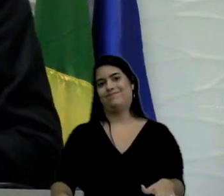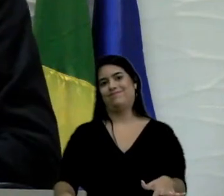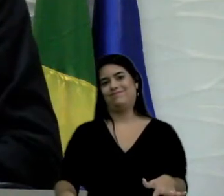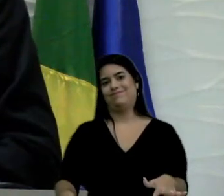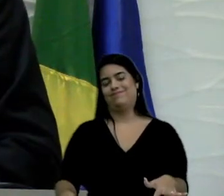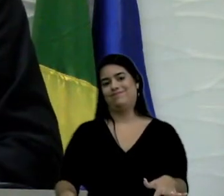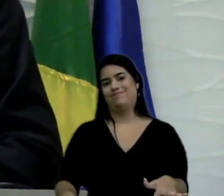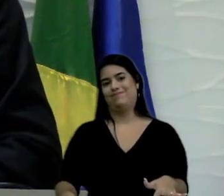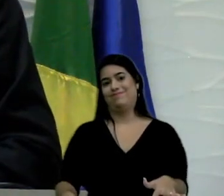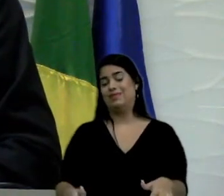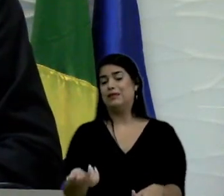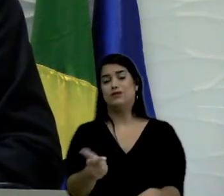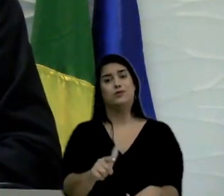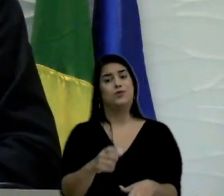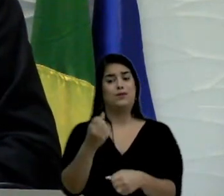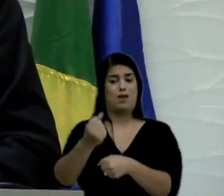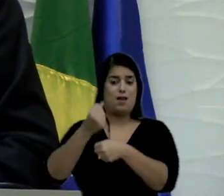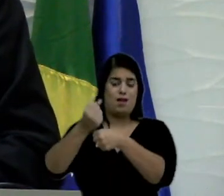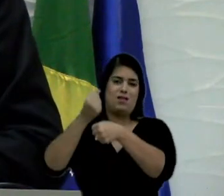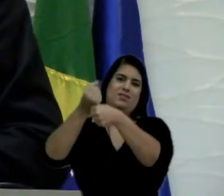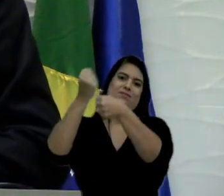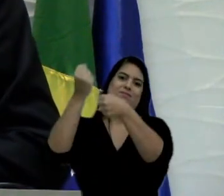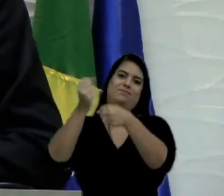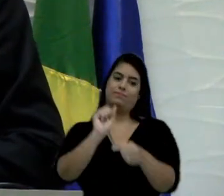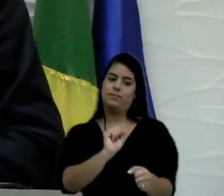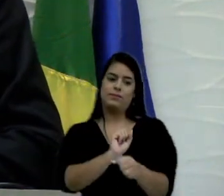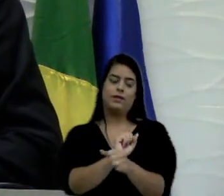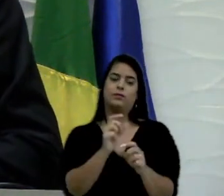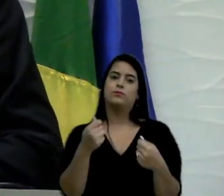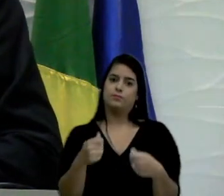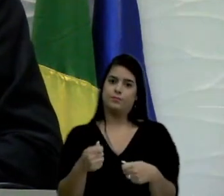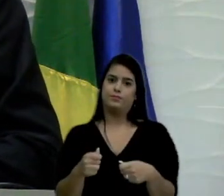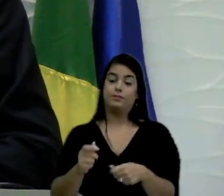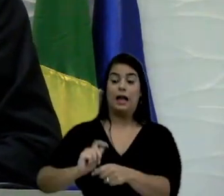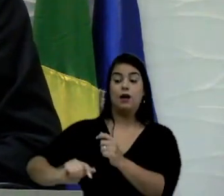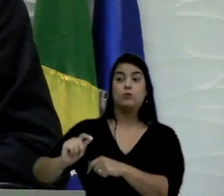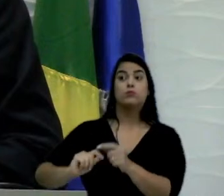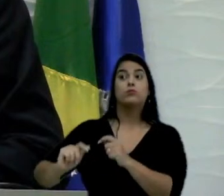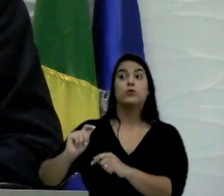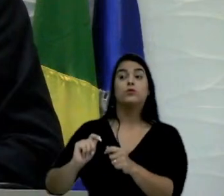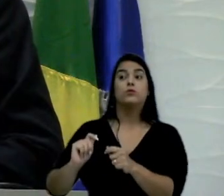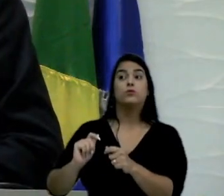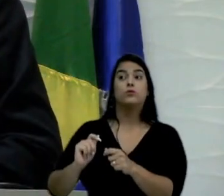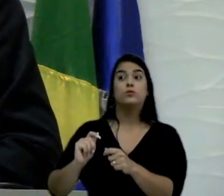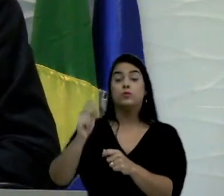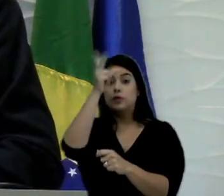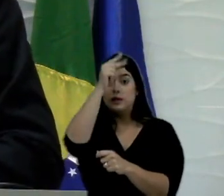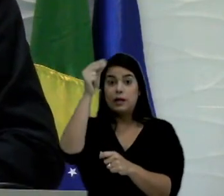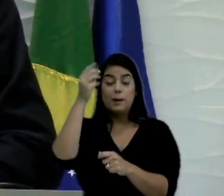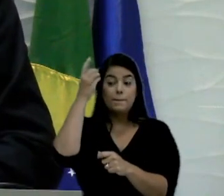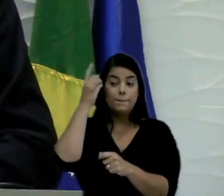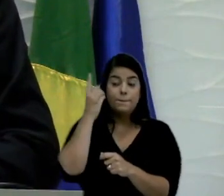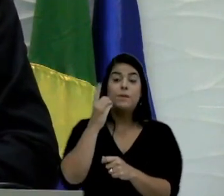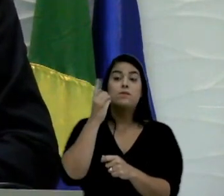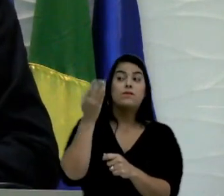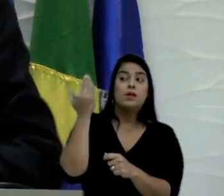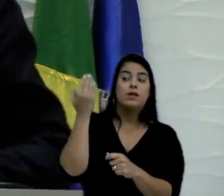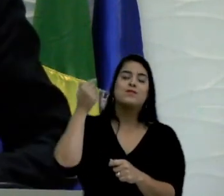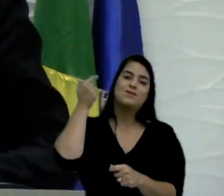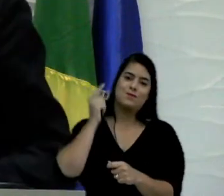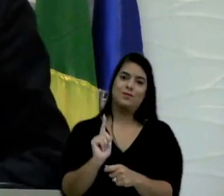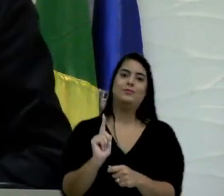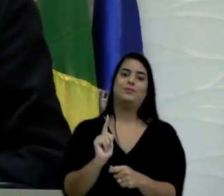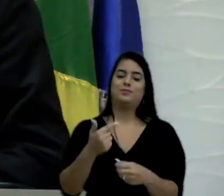construção civil é com recursos que a prefeita ex-prefeita conseguiu para o município de São bent do